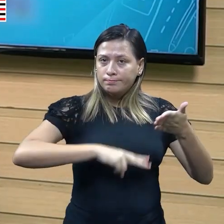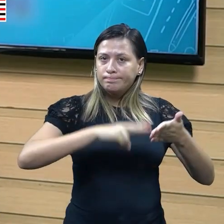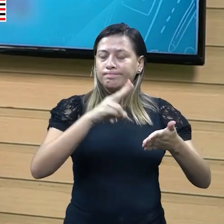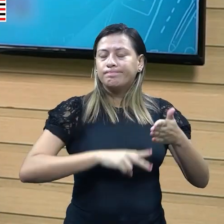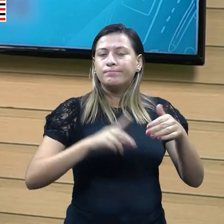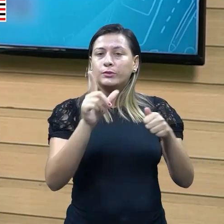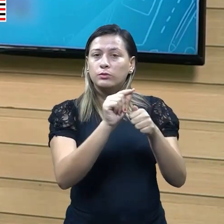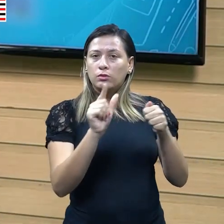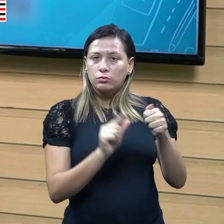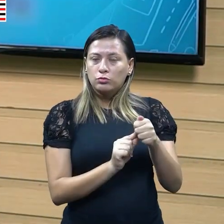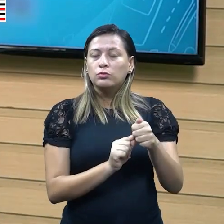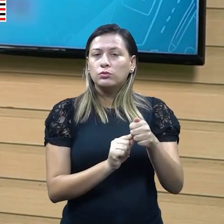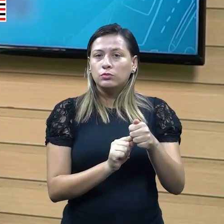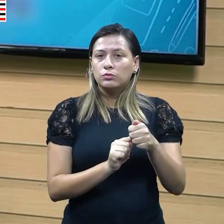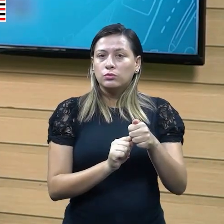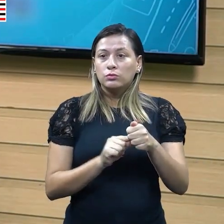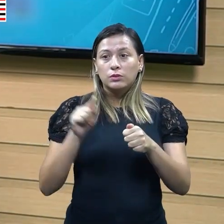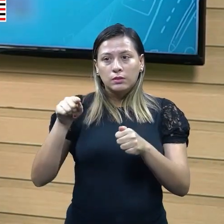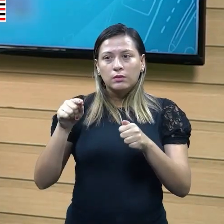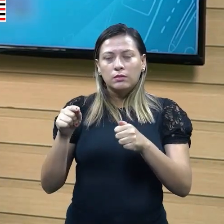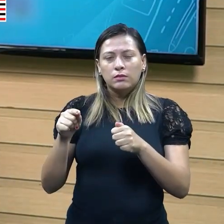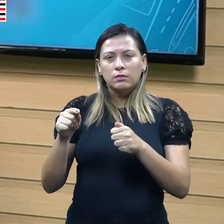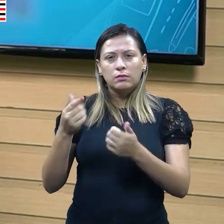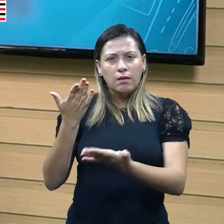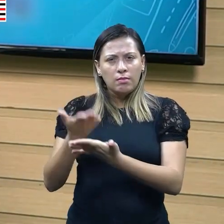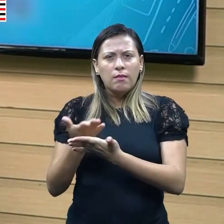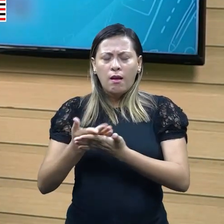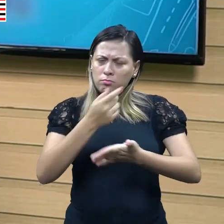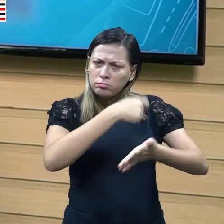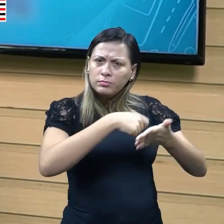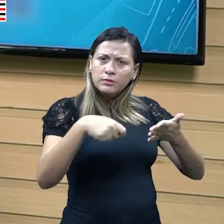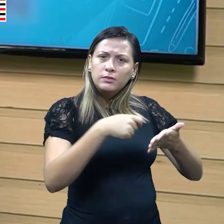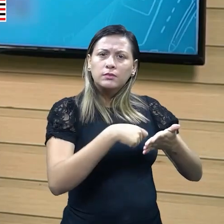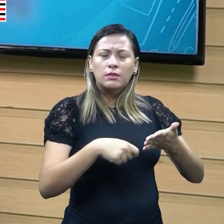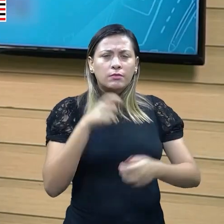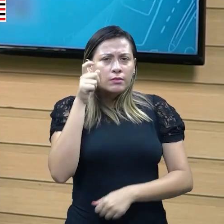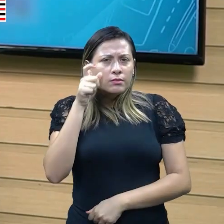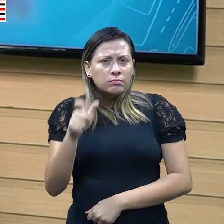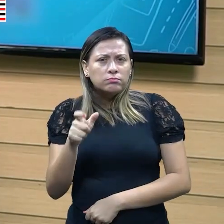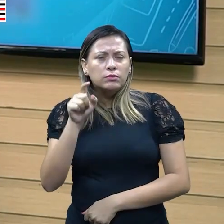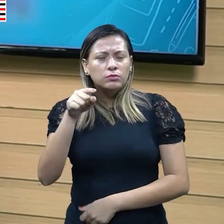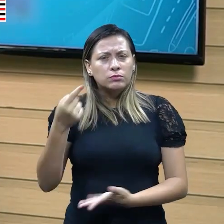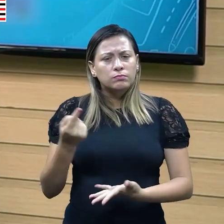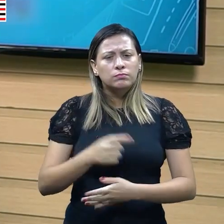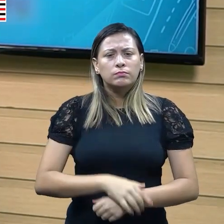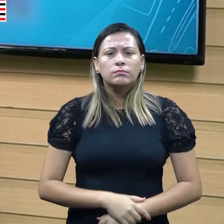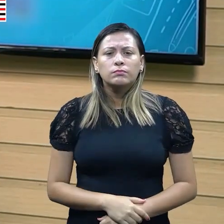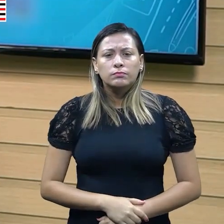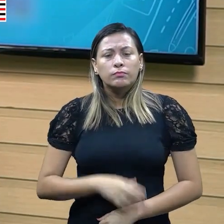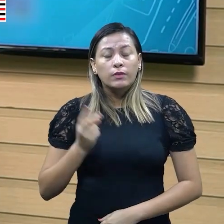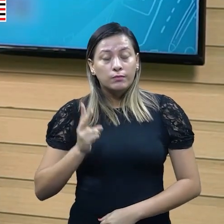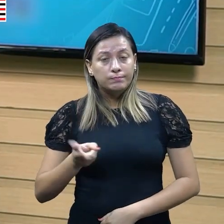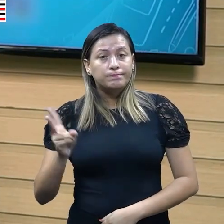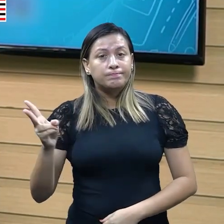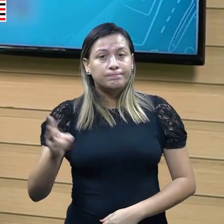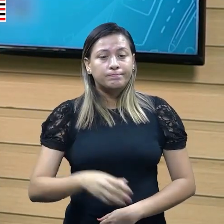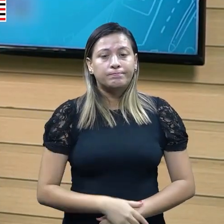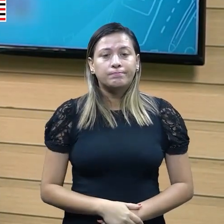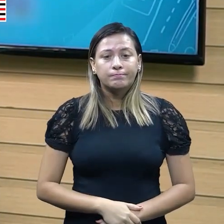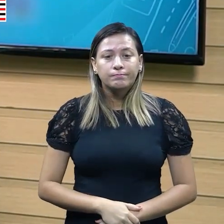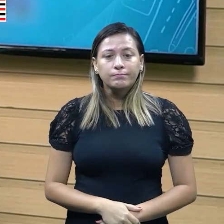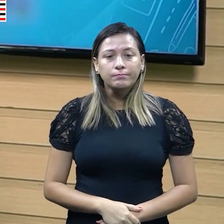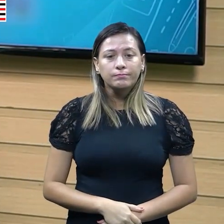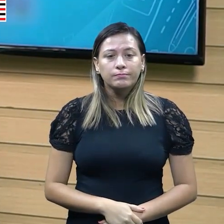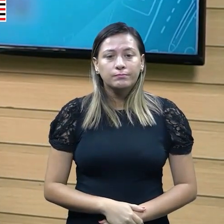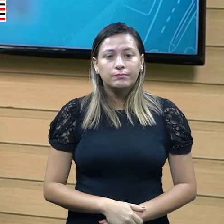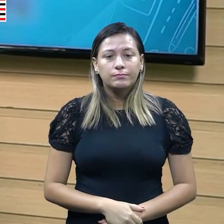os artigos que estão na aula, anotem todos eles. É interessante que vocês possam continuar, porque nesse caso, né,